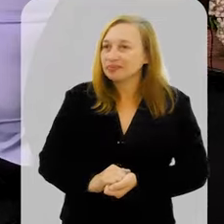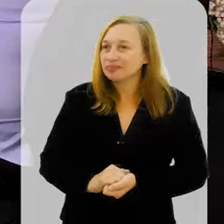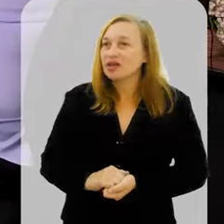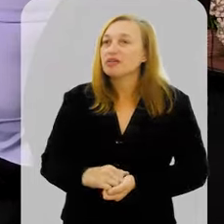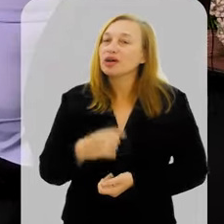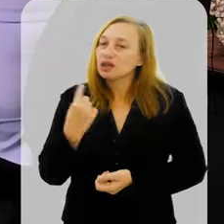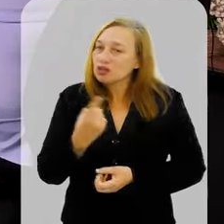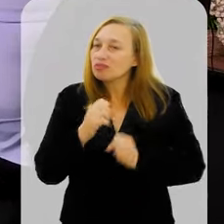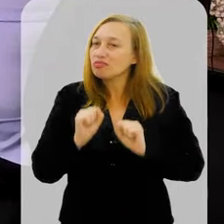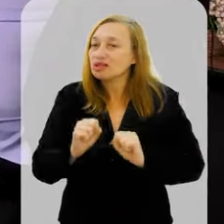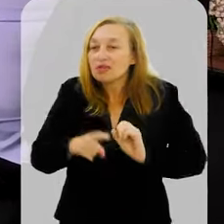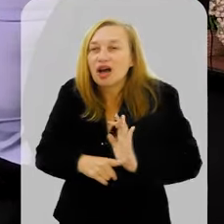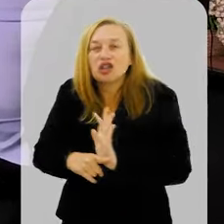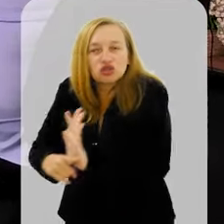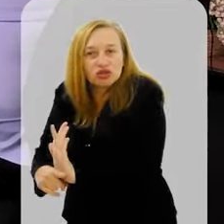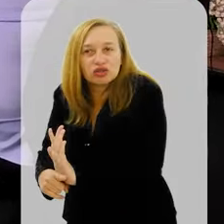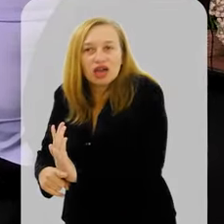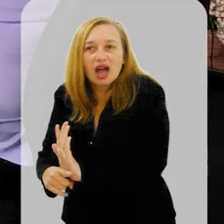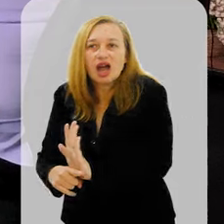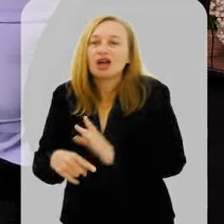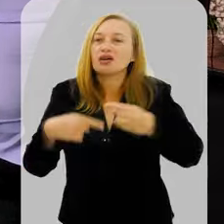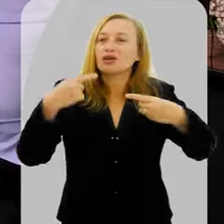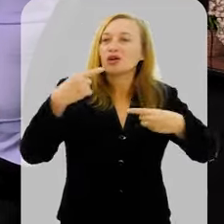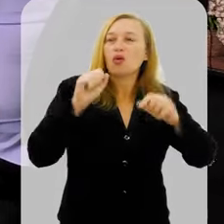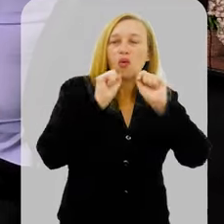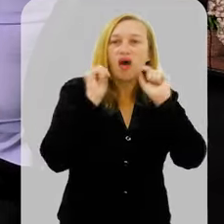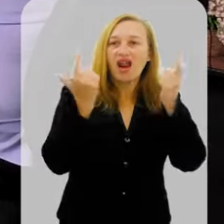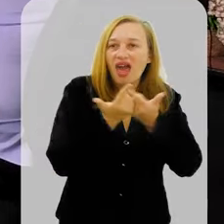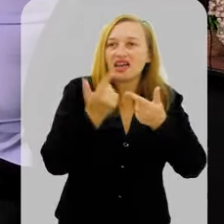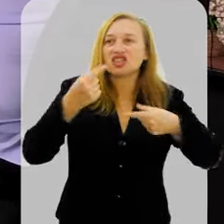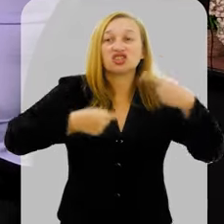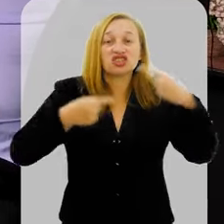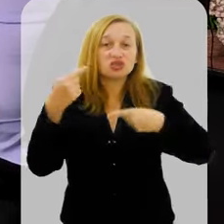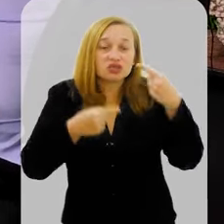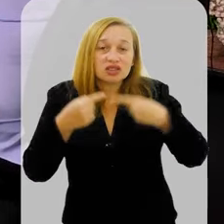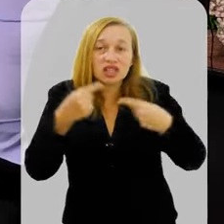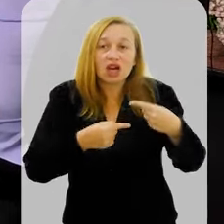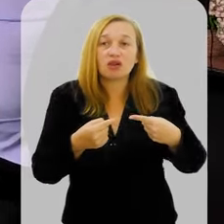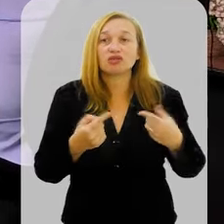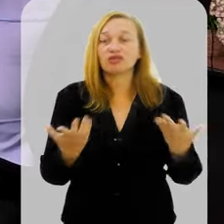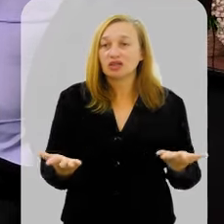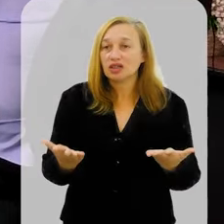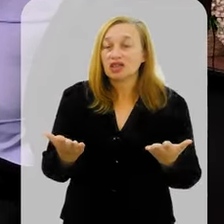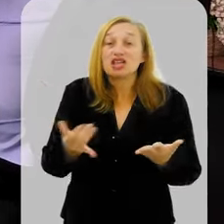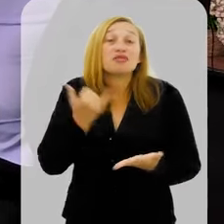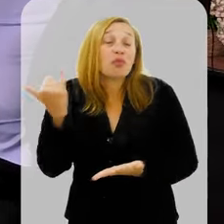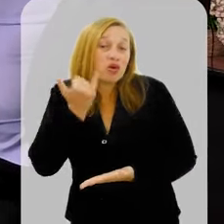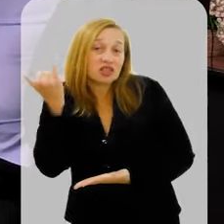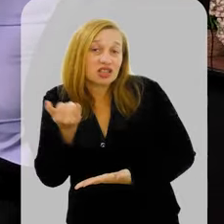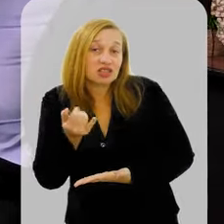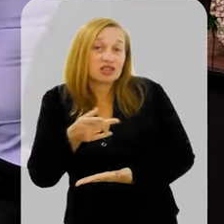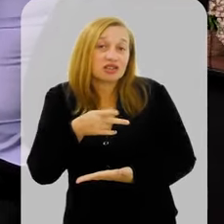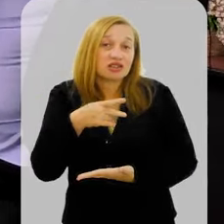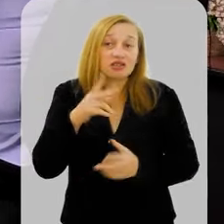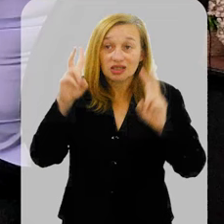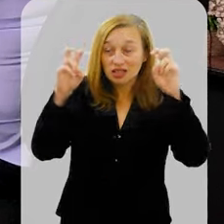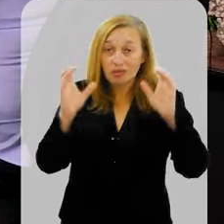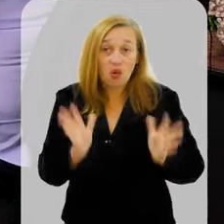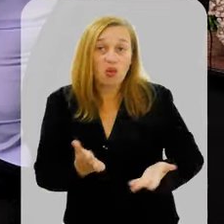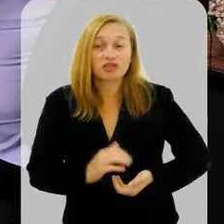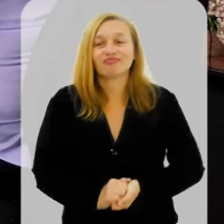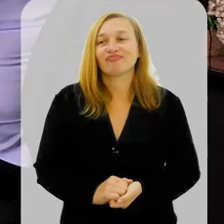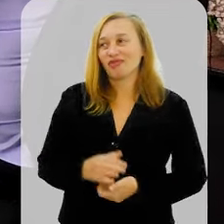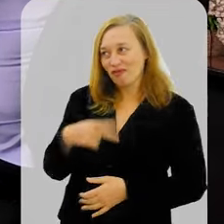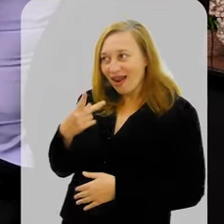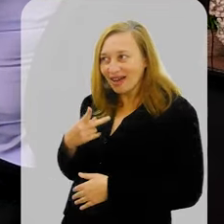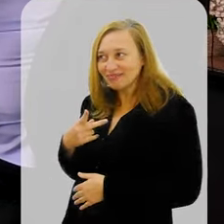animal e para que a gente possa contribuir de alguma forma com o debate, o Alerj Debate, né, com esse debate que a gente está levando